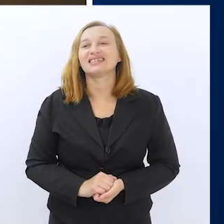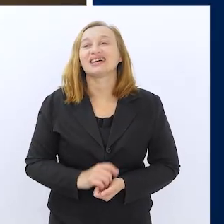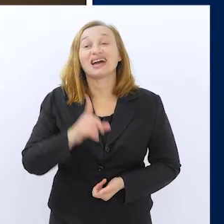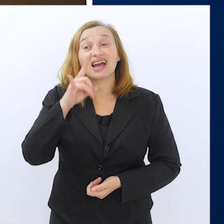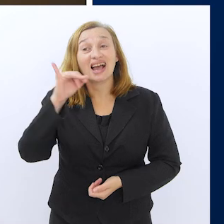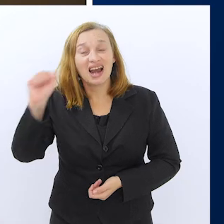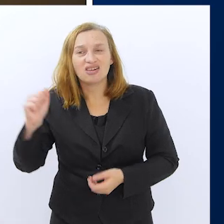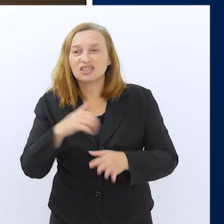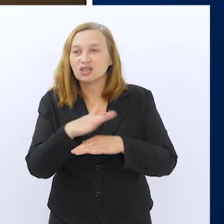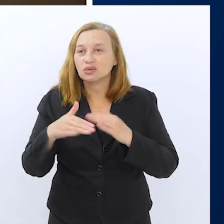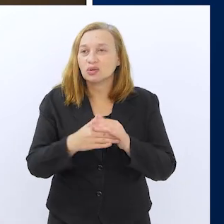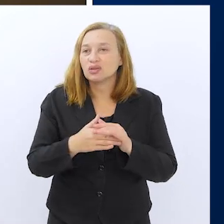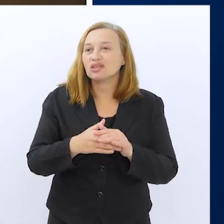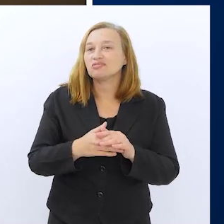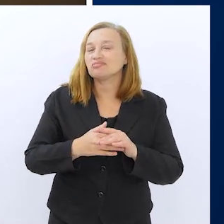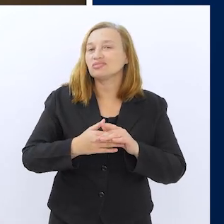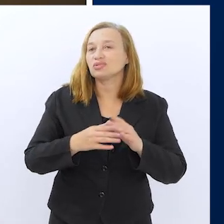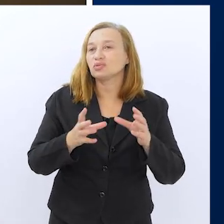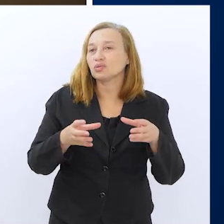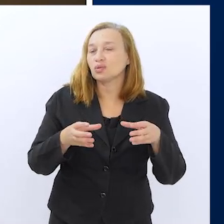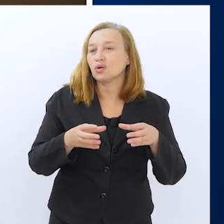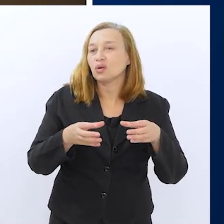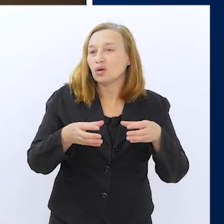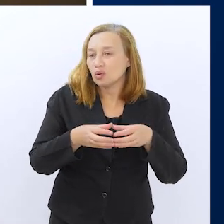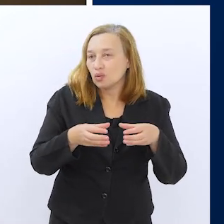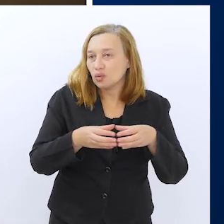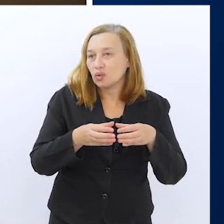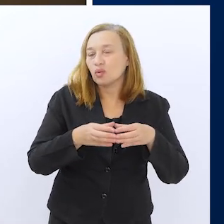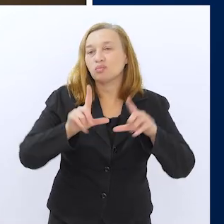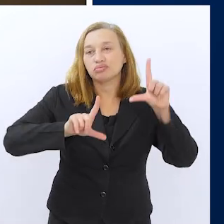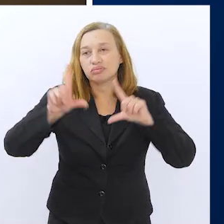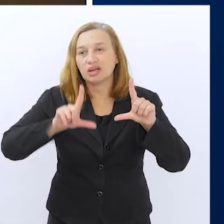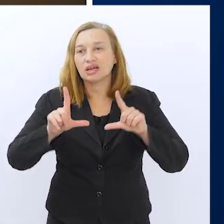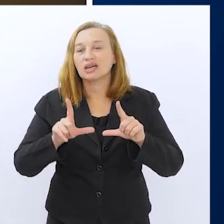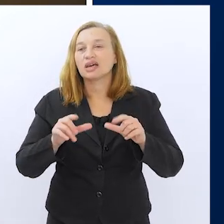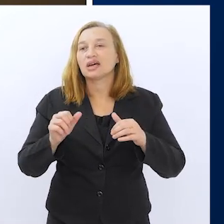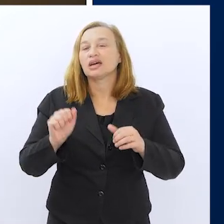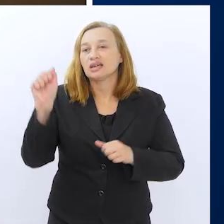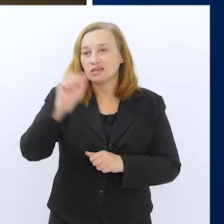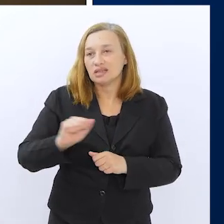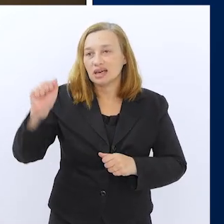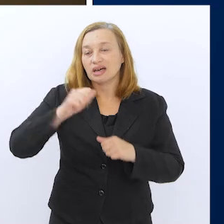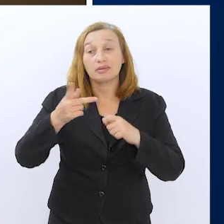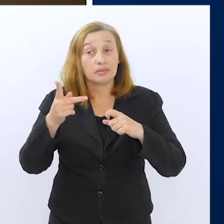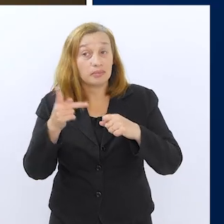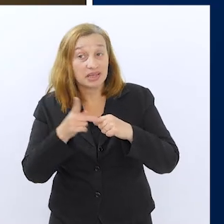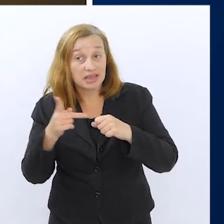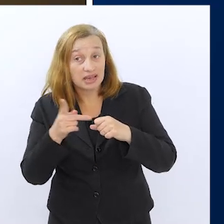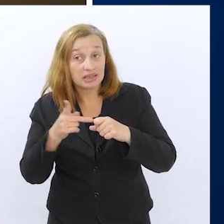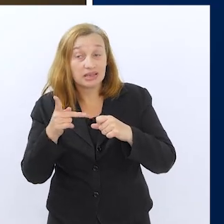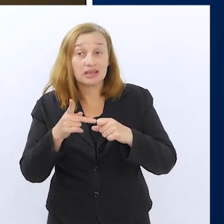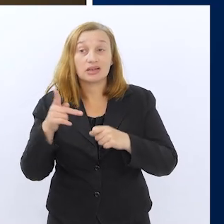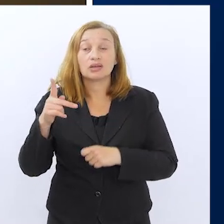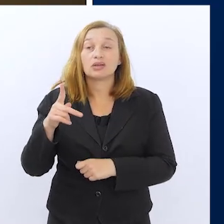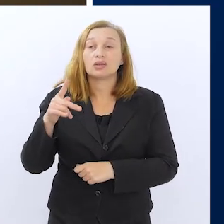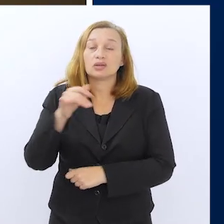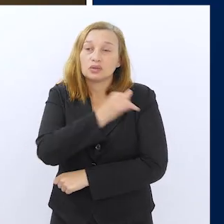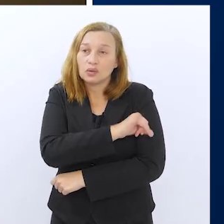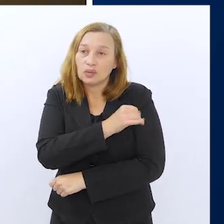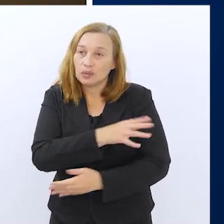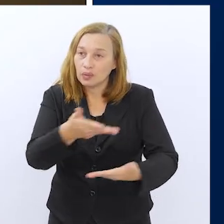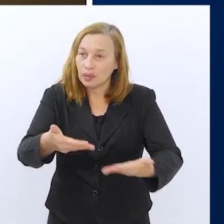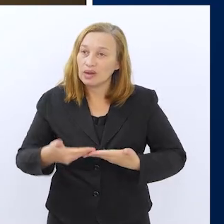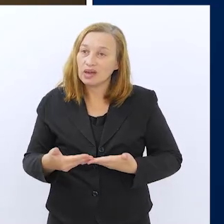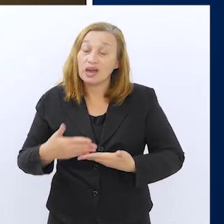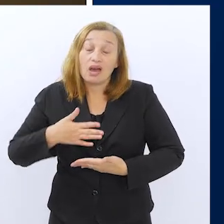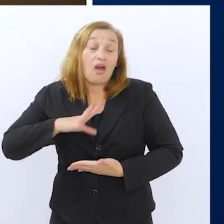Obrigada, eu agradeço a Cláudia, a toda a produção do programa, né? A Sociedade de Pediatria também, né, do Rio, que me